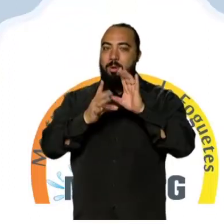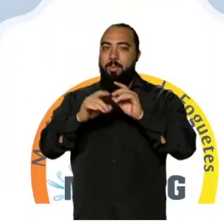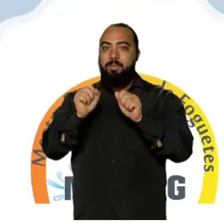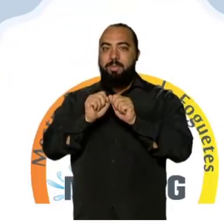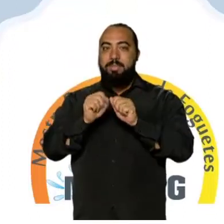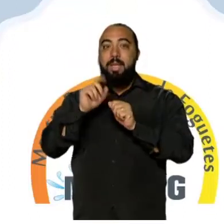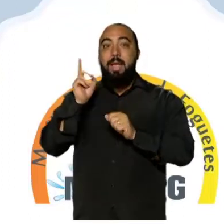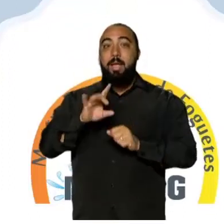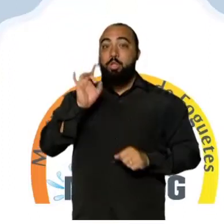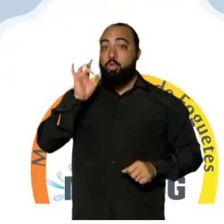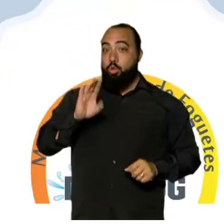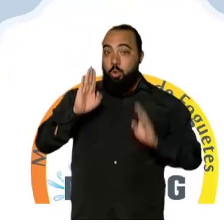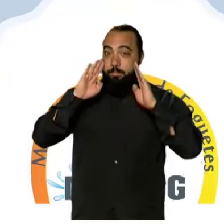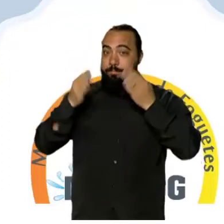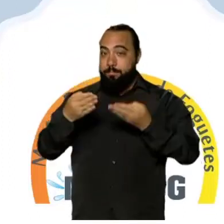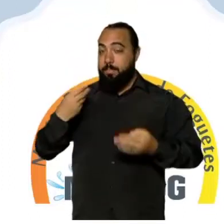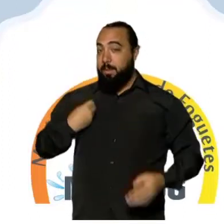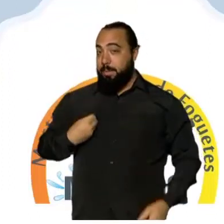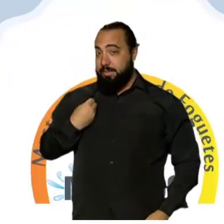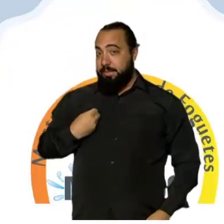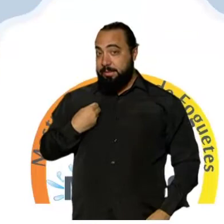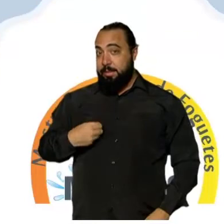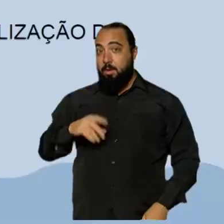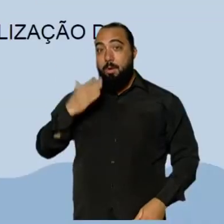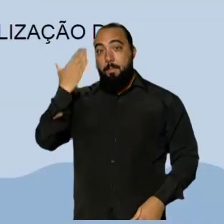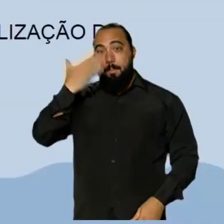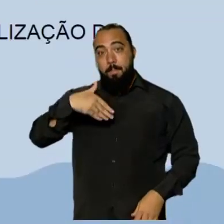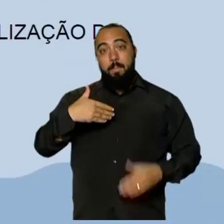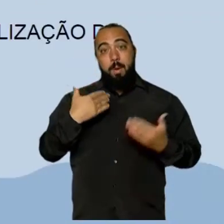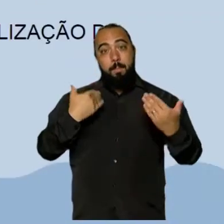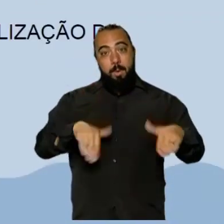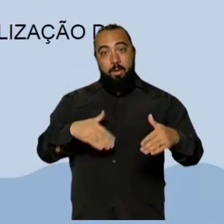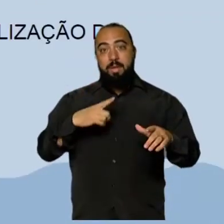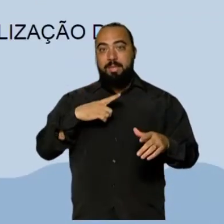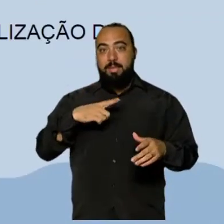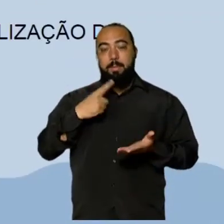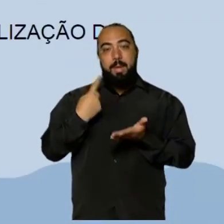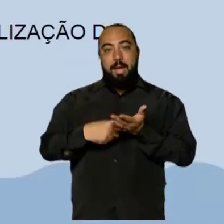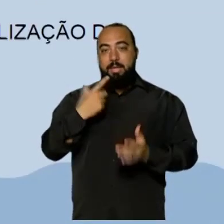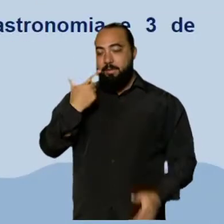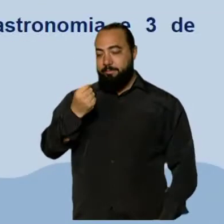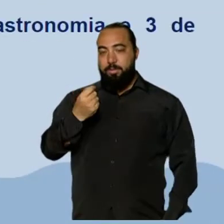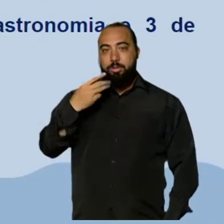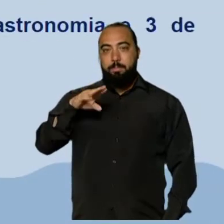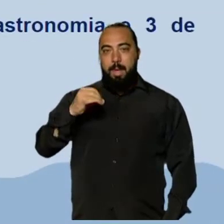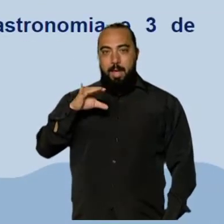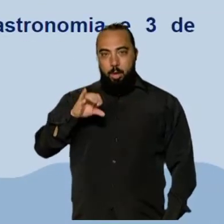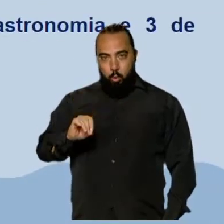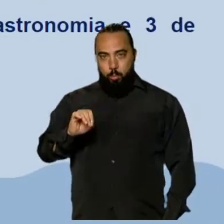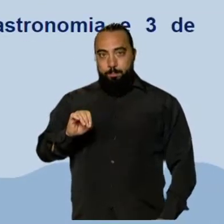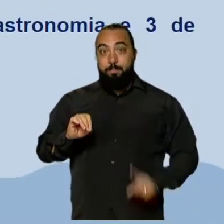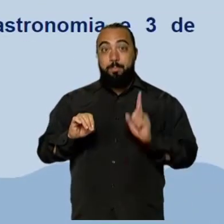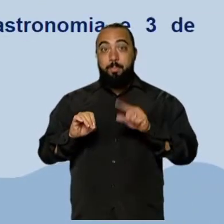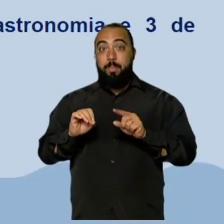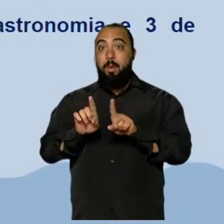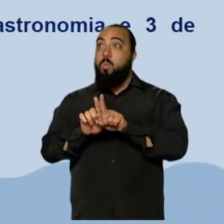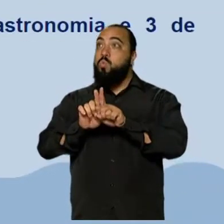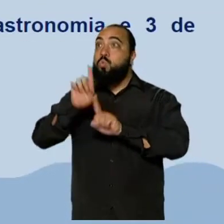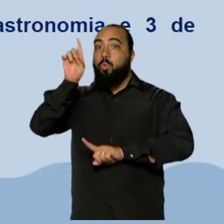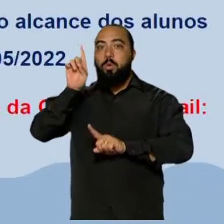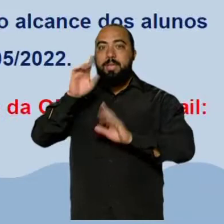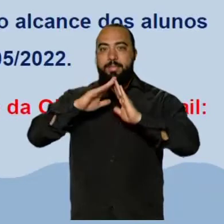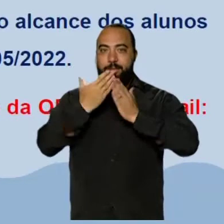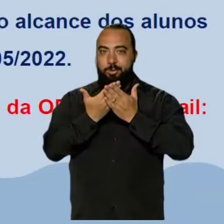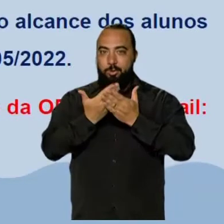realizada somente na forma presencial e a prova está marcada para o dia 20 de maio. O lançamento dos foguetes nas